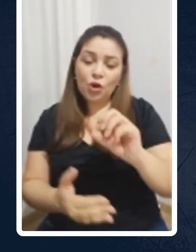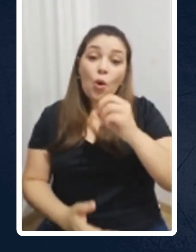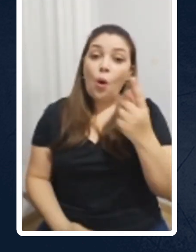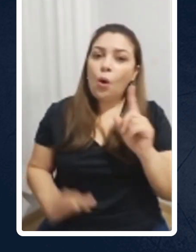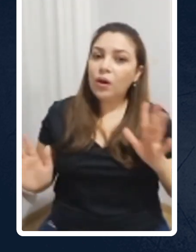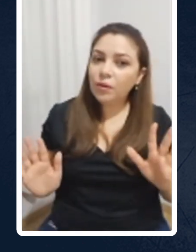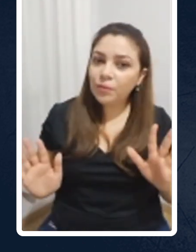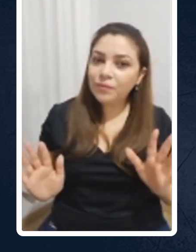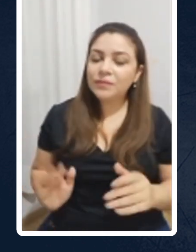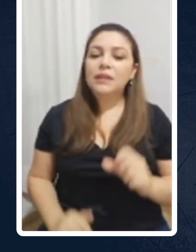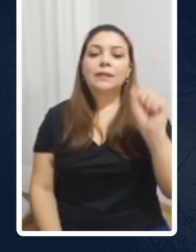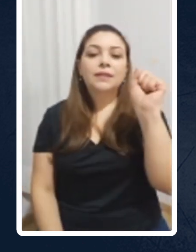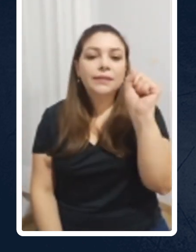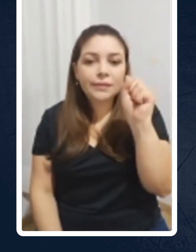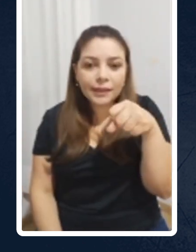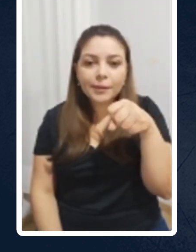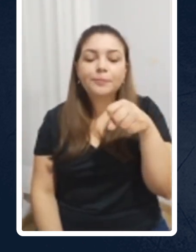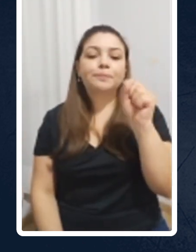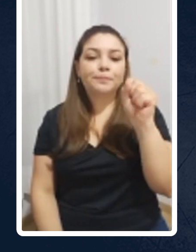Sim, era. Trabalhando.